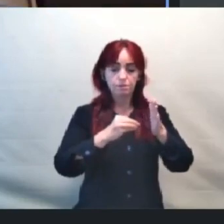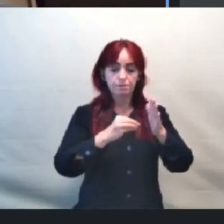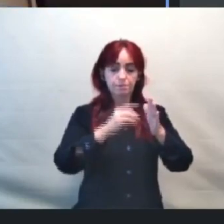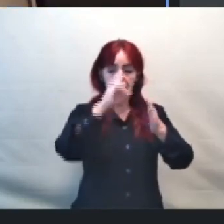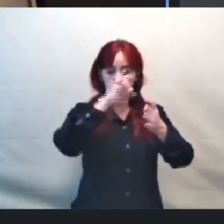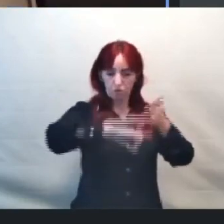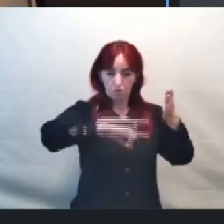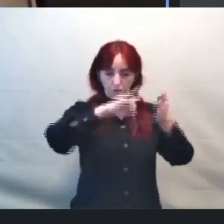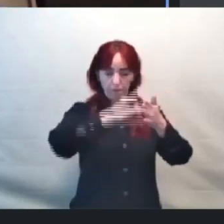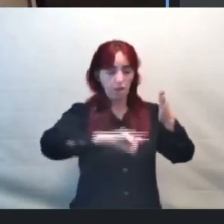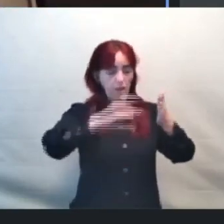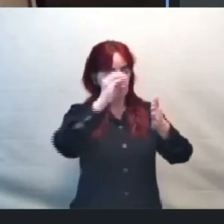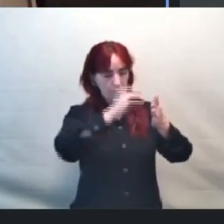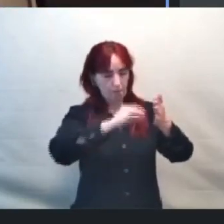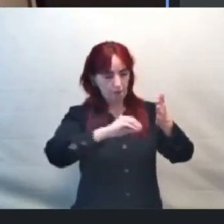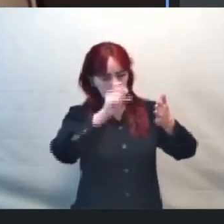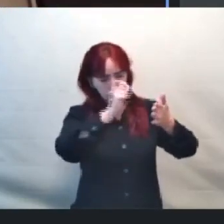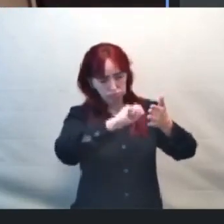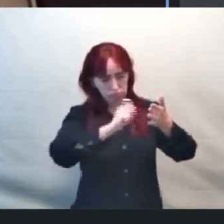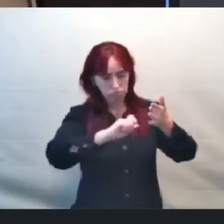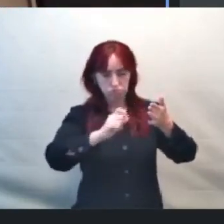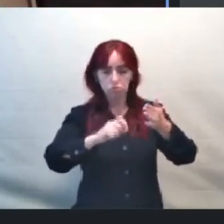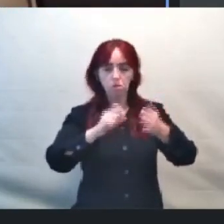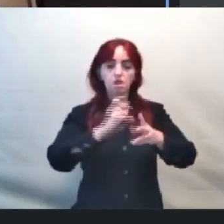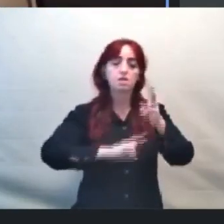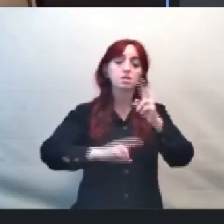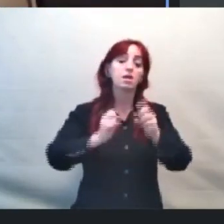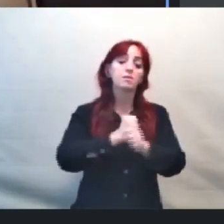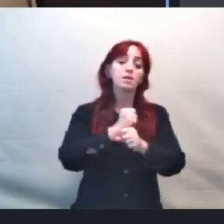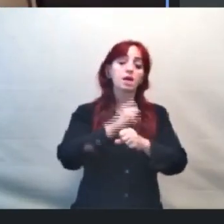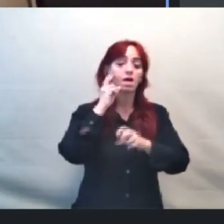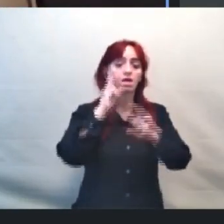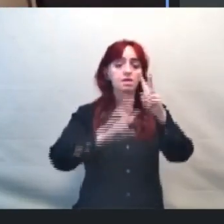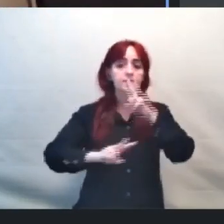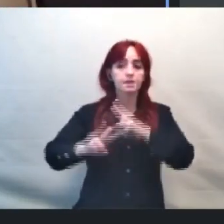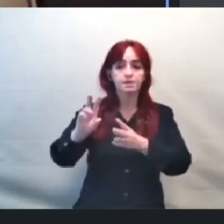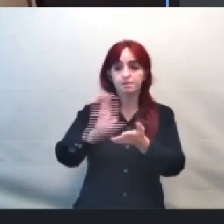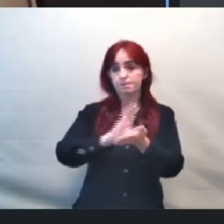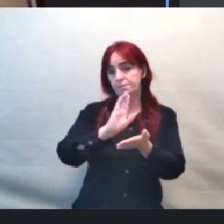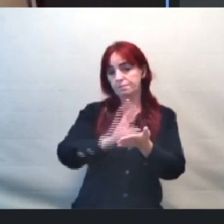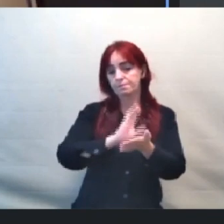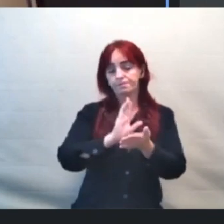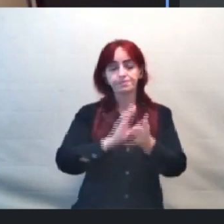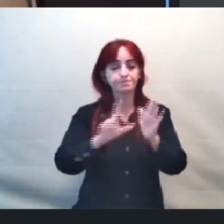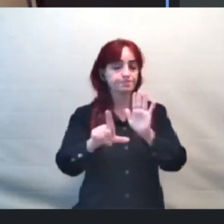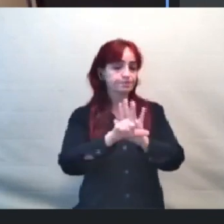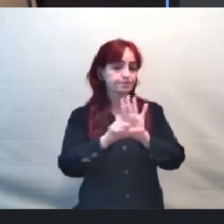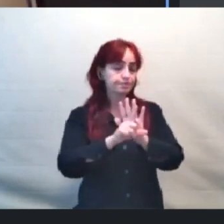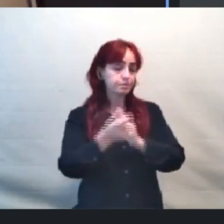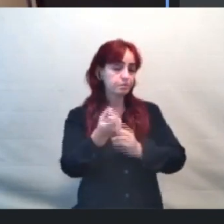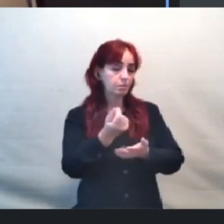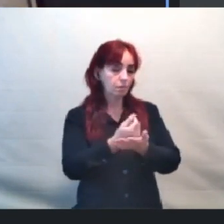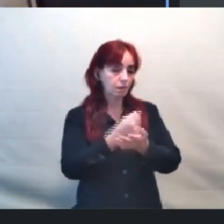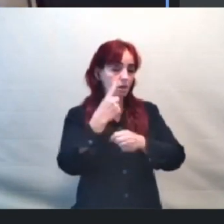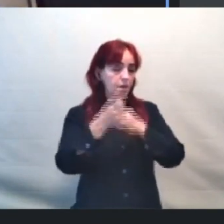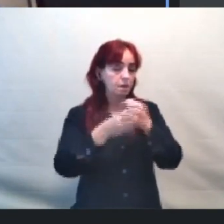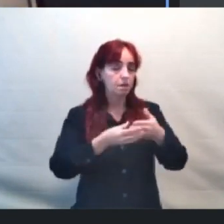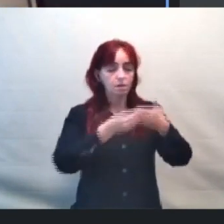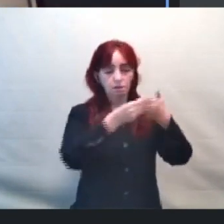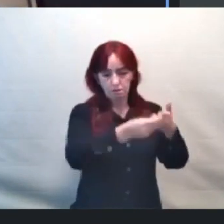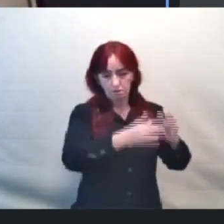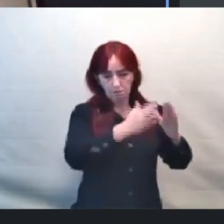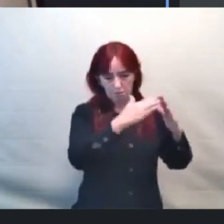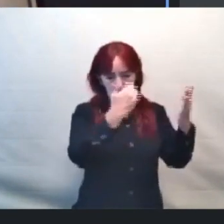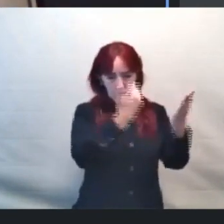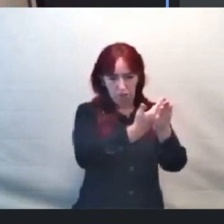a gente prevê recursos na lei orçamentária e, de fato, licitamos para entregar nas escolas com essa finalidade. Tanto os kits que são distribuídos